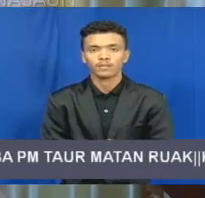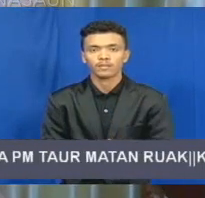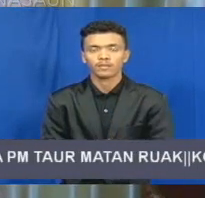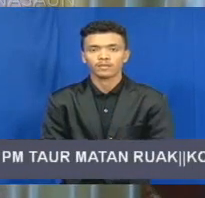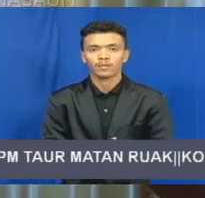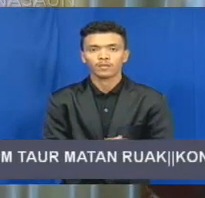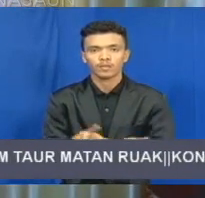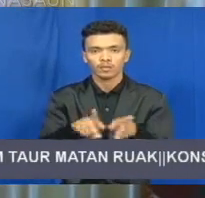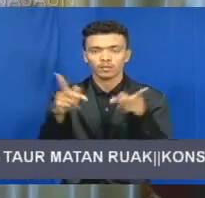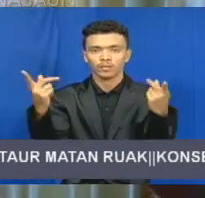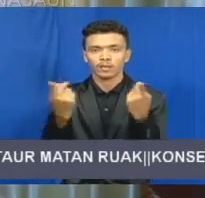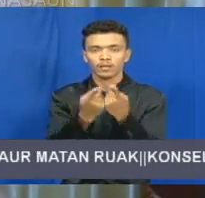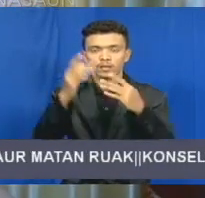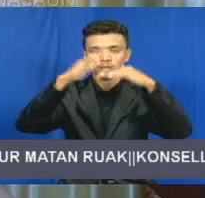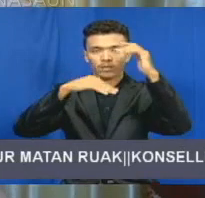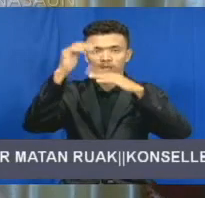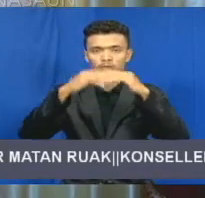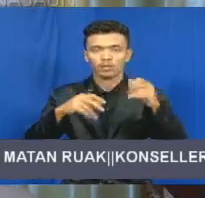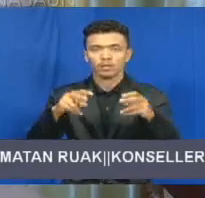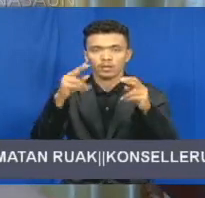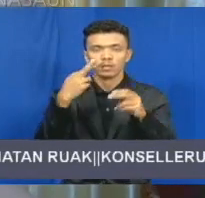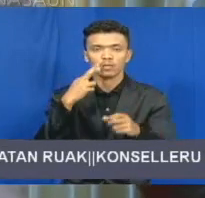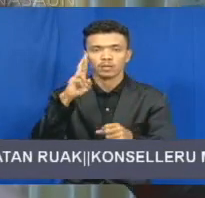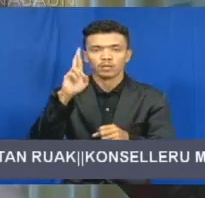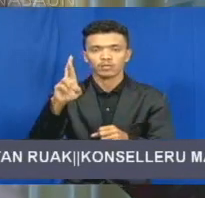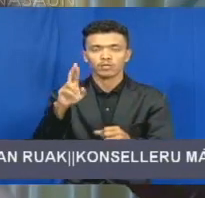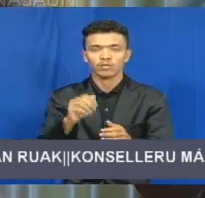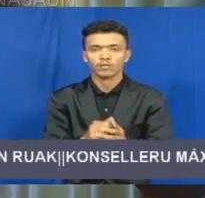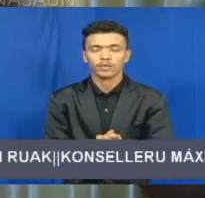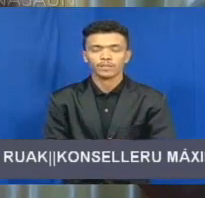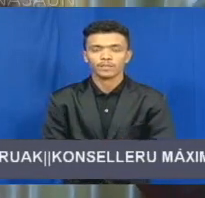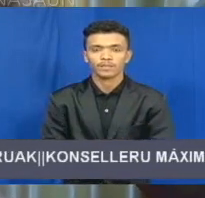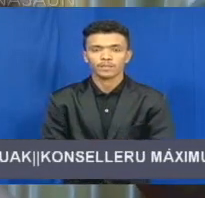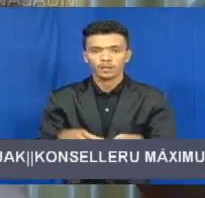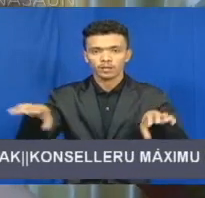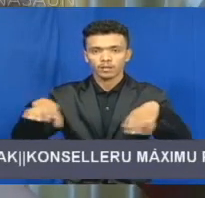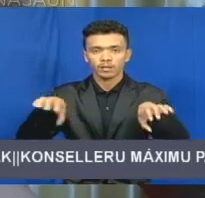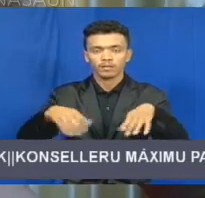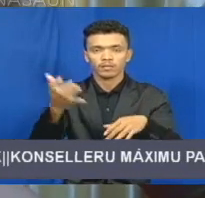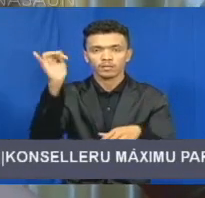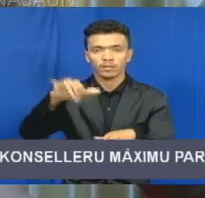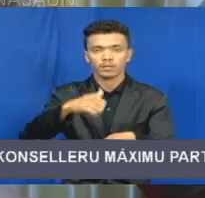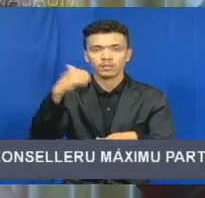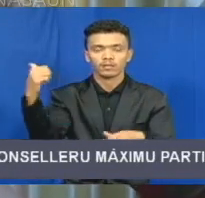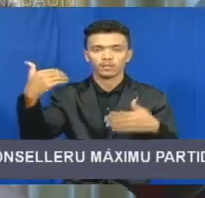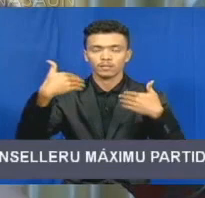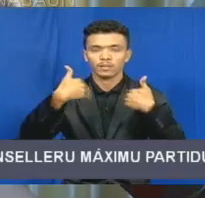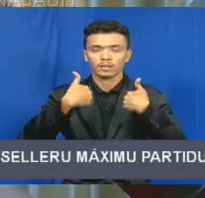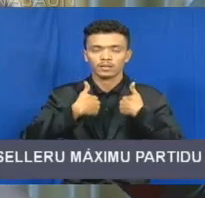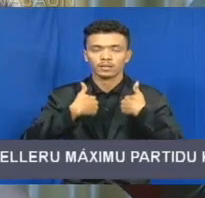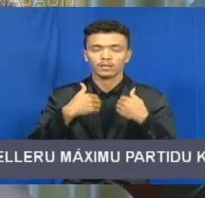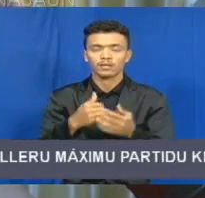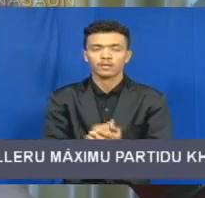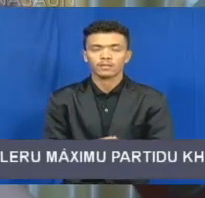empresa da construção e rasik nem que tenta relato para solução para além da obra de sorine a obra ser sido que nem que ita agora é a execução orçamento